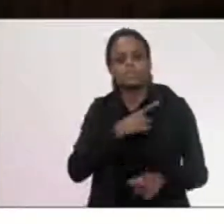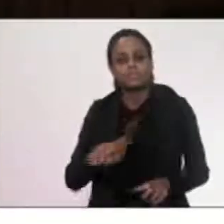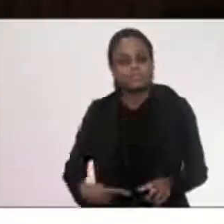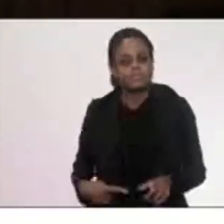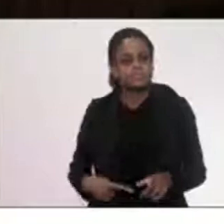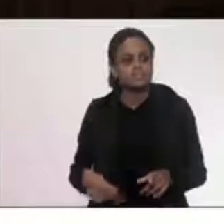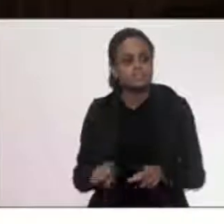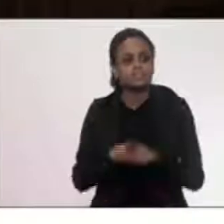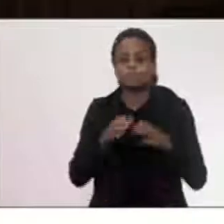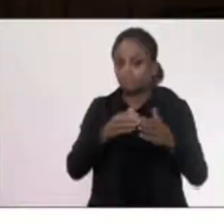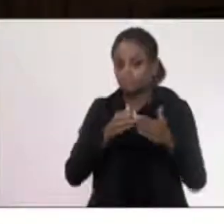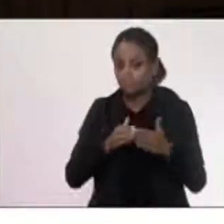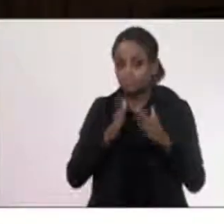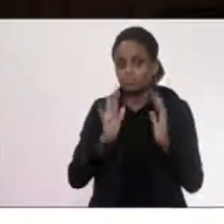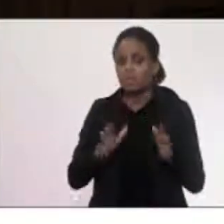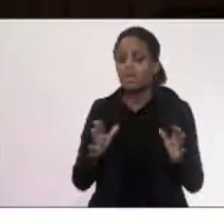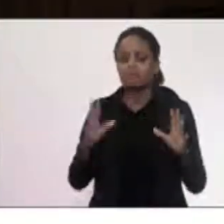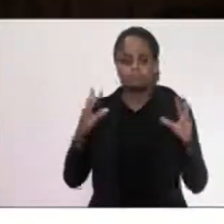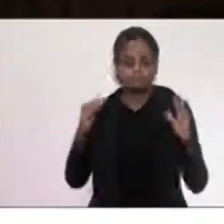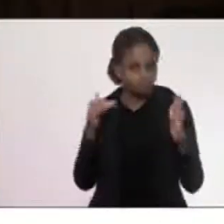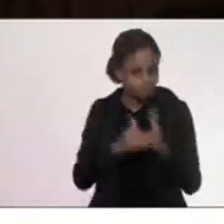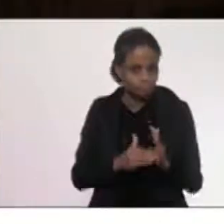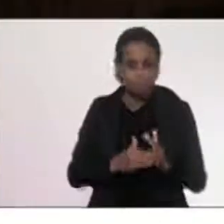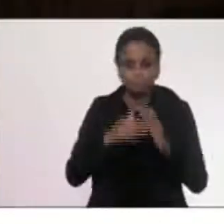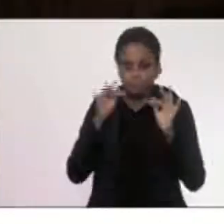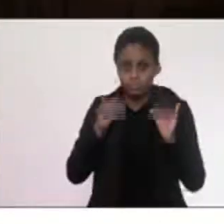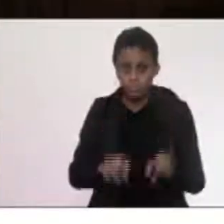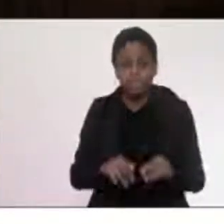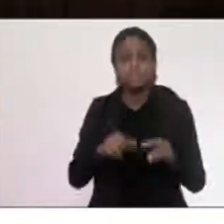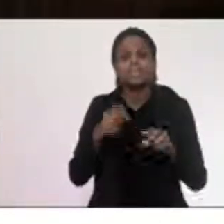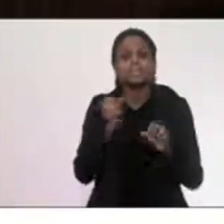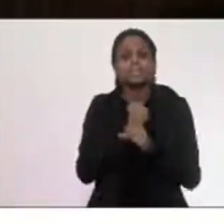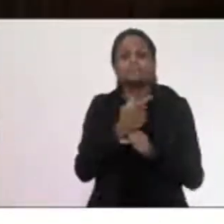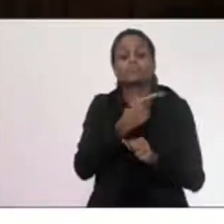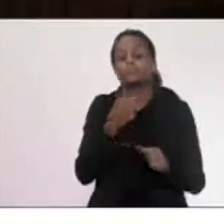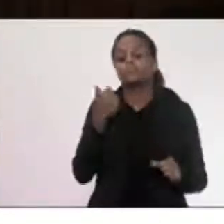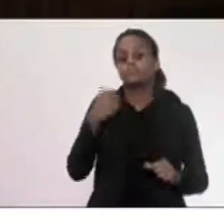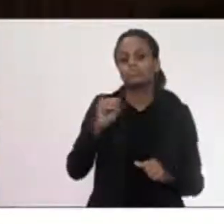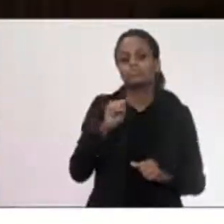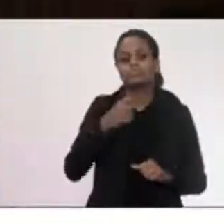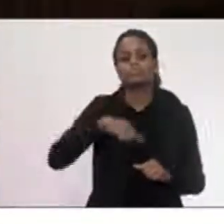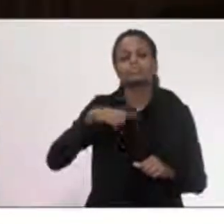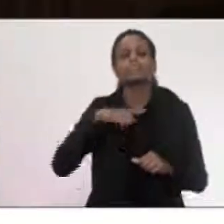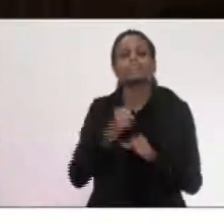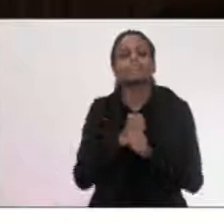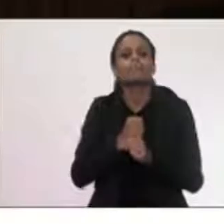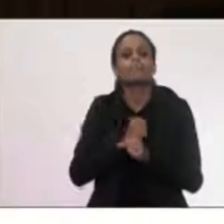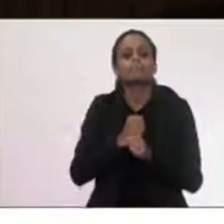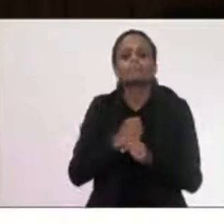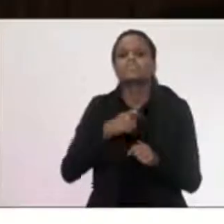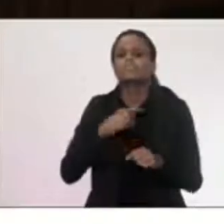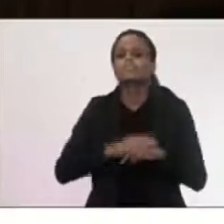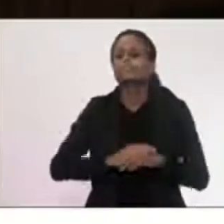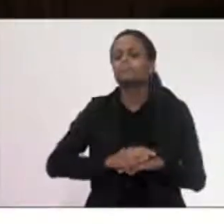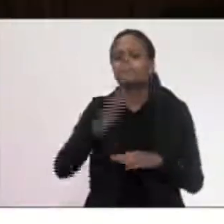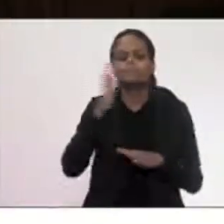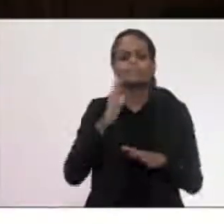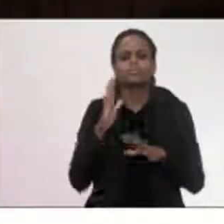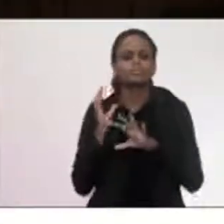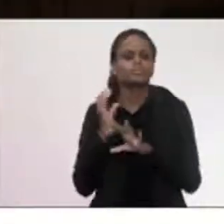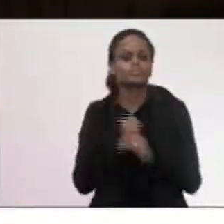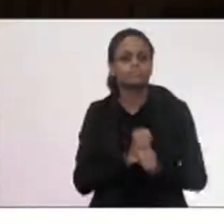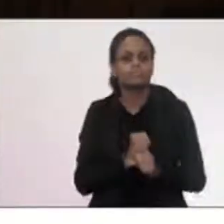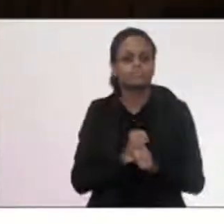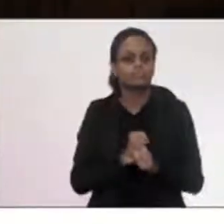e pedindo para já finalizar, que 2018 nós tivemos o ano onde teve o maior contingente